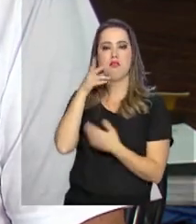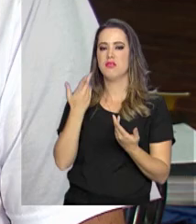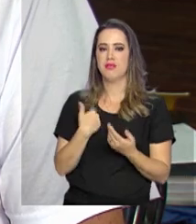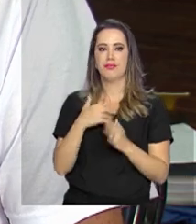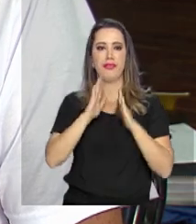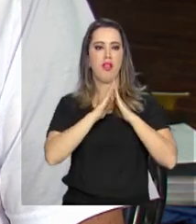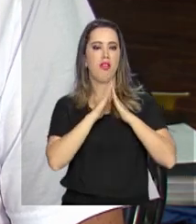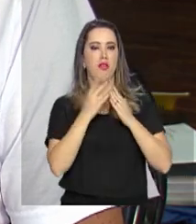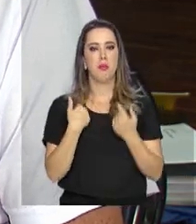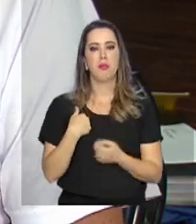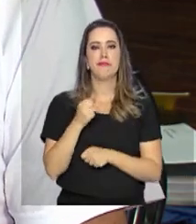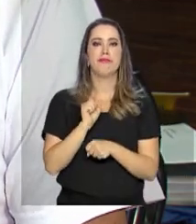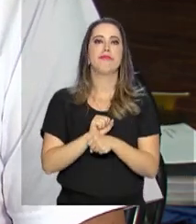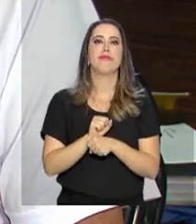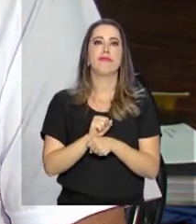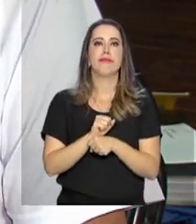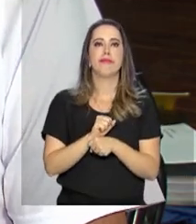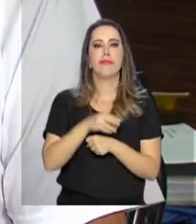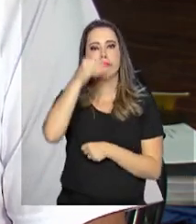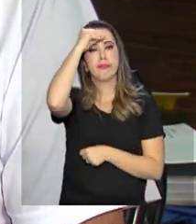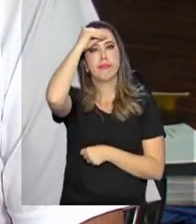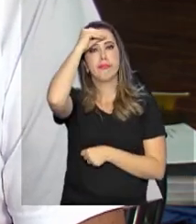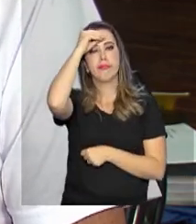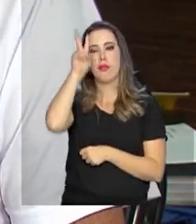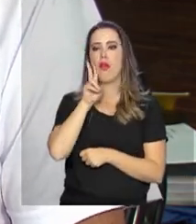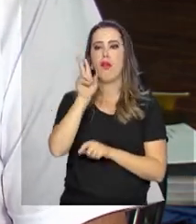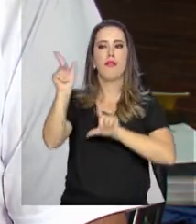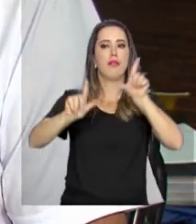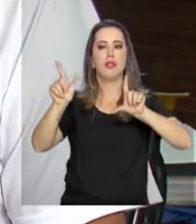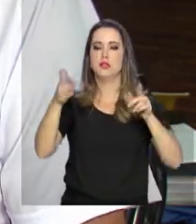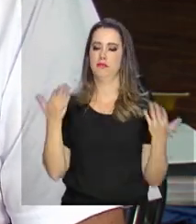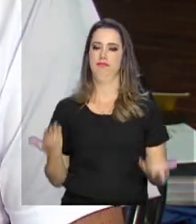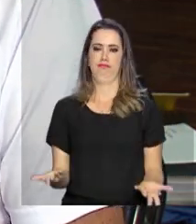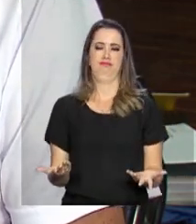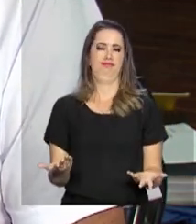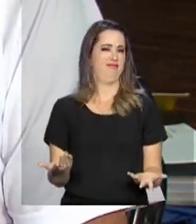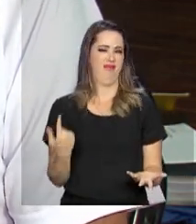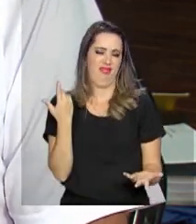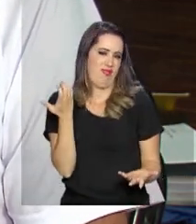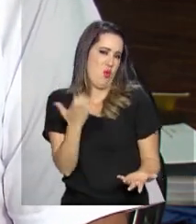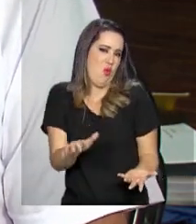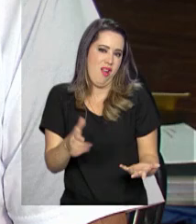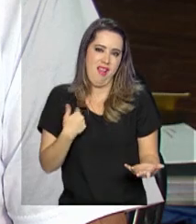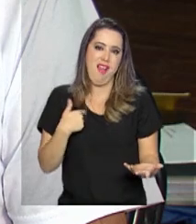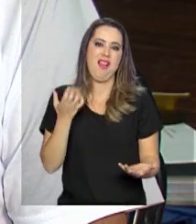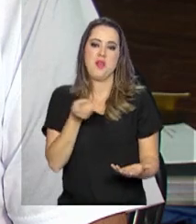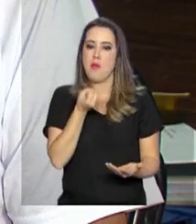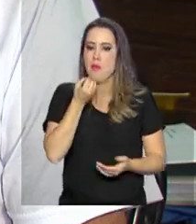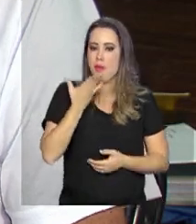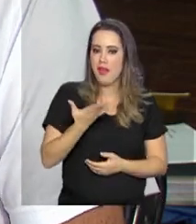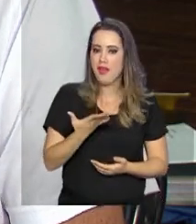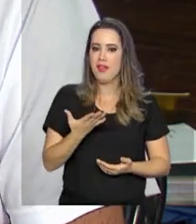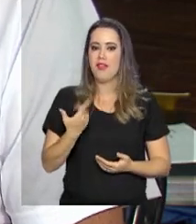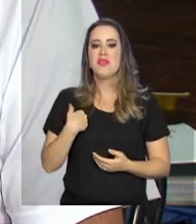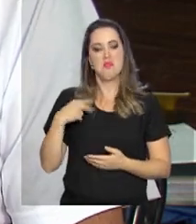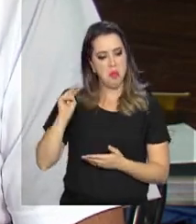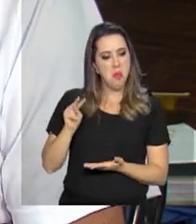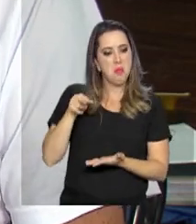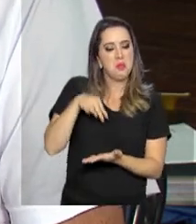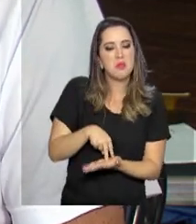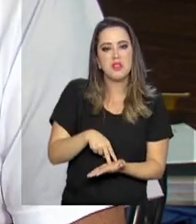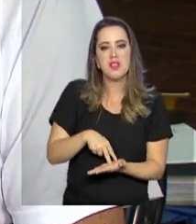idiota lá fazendo o que vendo televisão não eu tô eu estou ainda muito bem-disposto